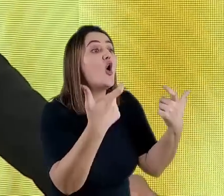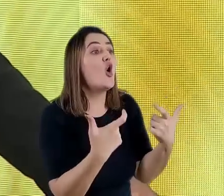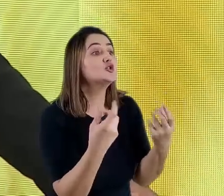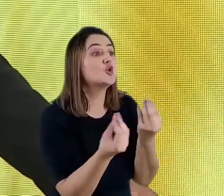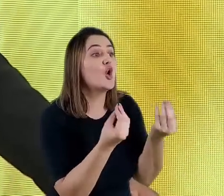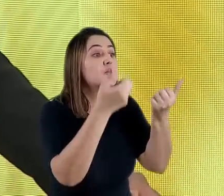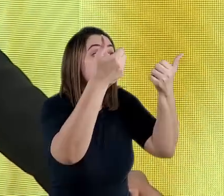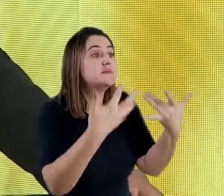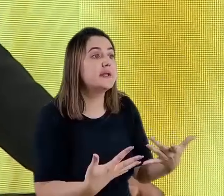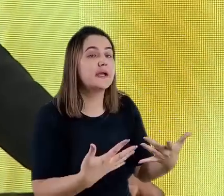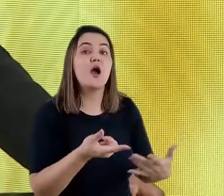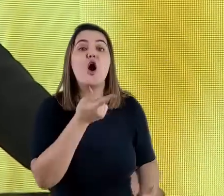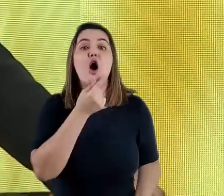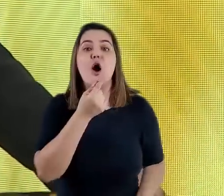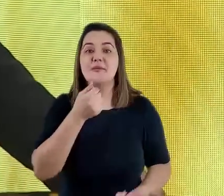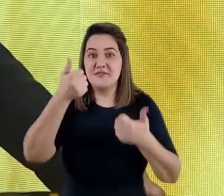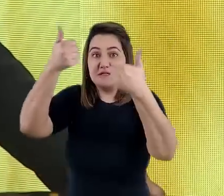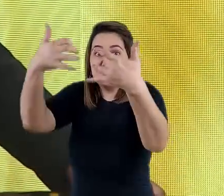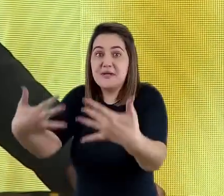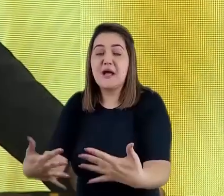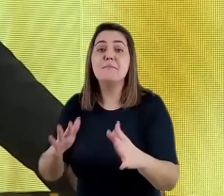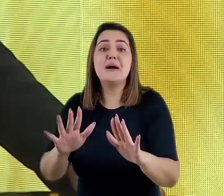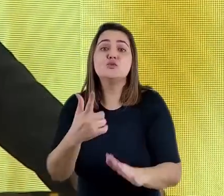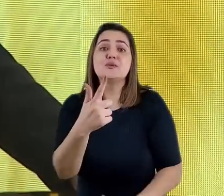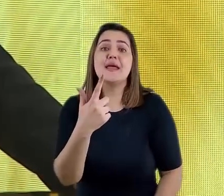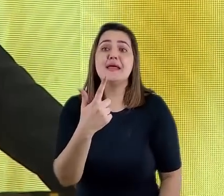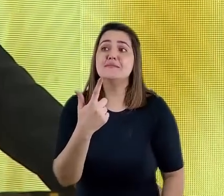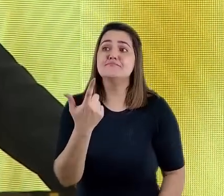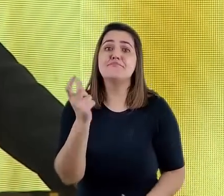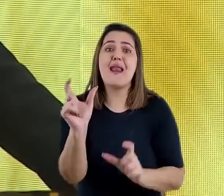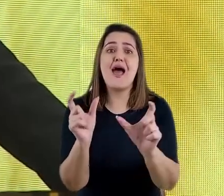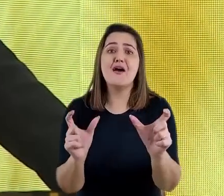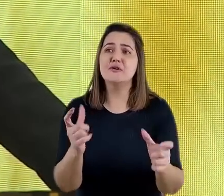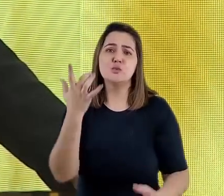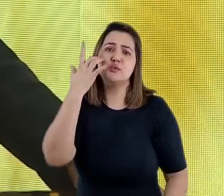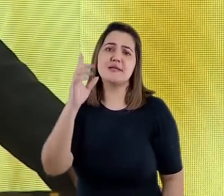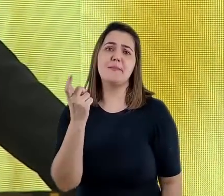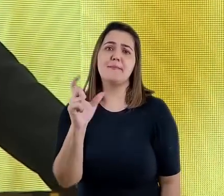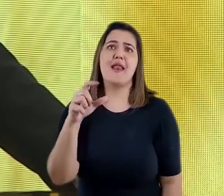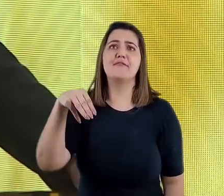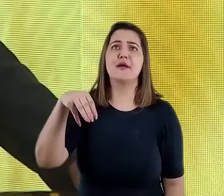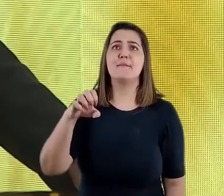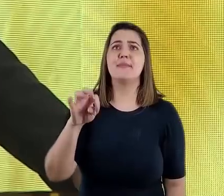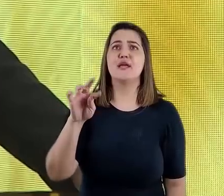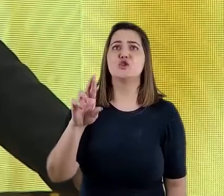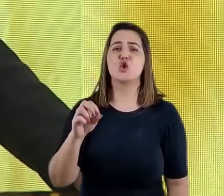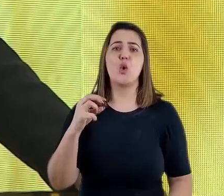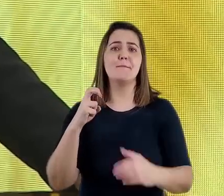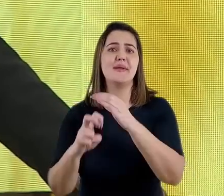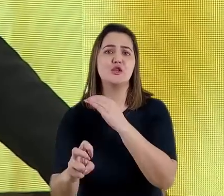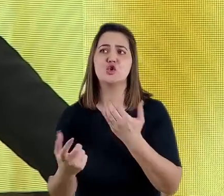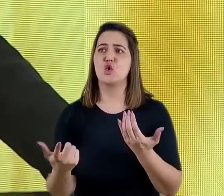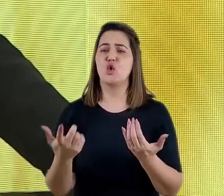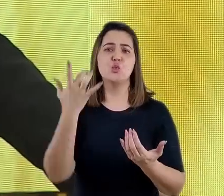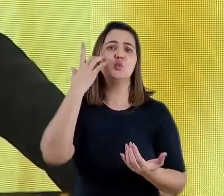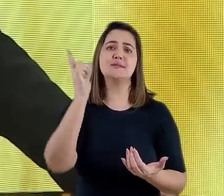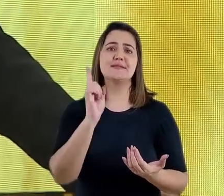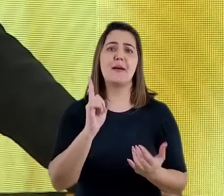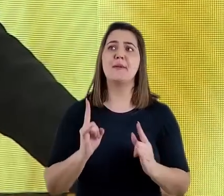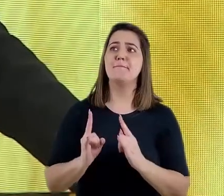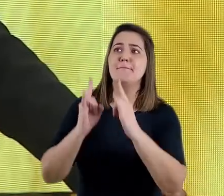talvez, no afã de querer contar o que viu, ele vai se valer de uma linguagem paralela àquela linguagem